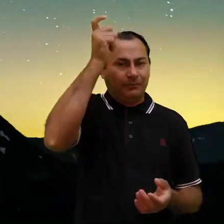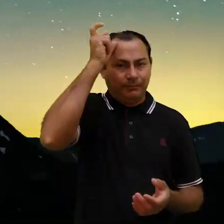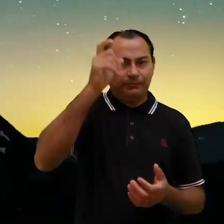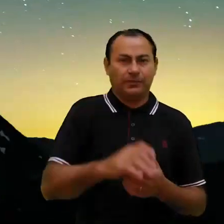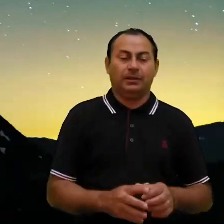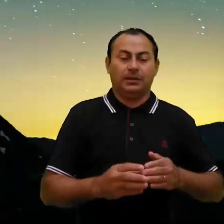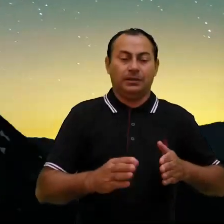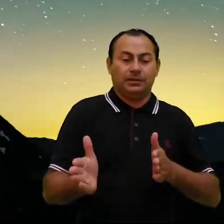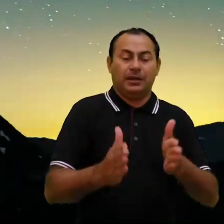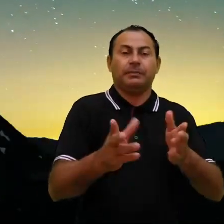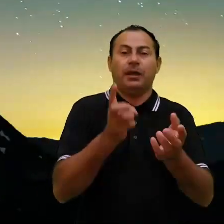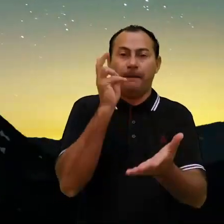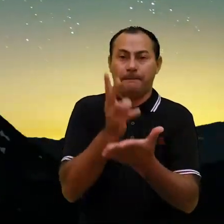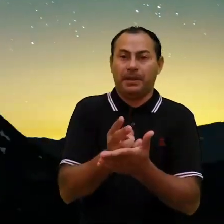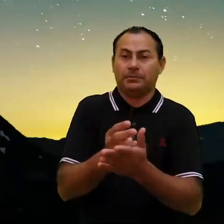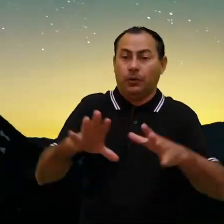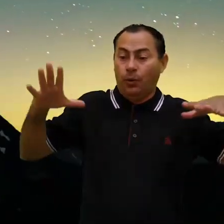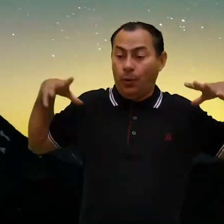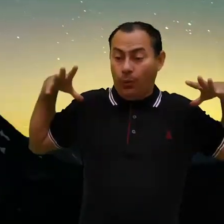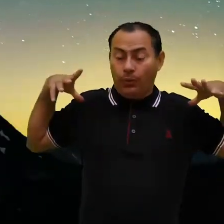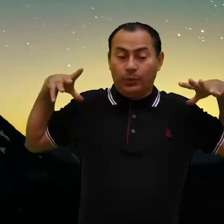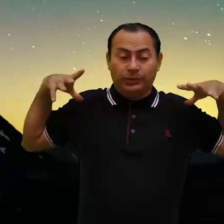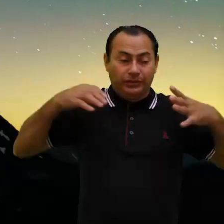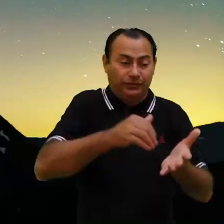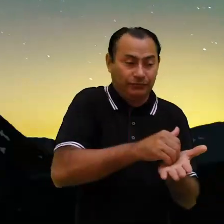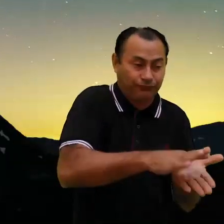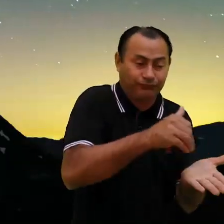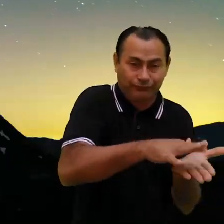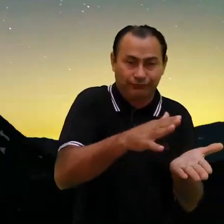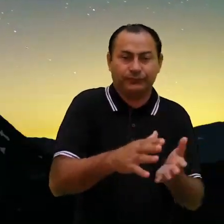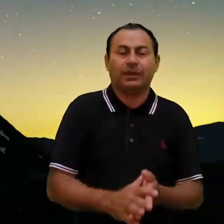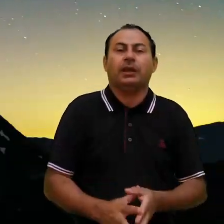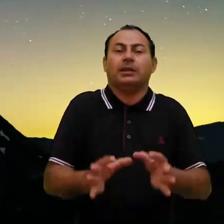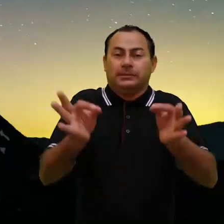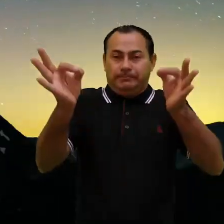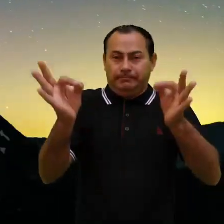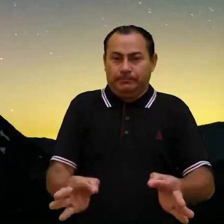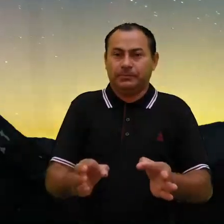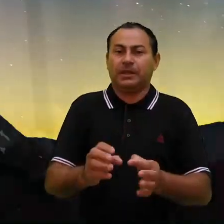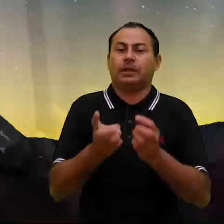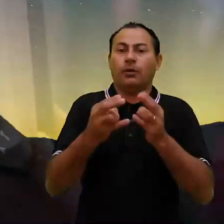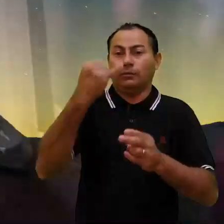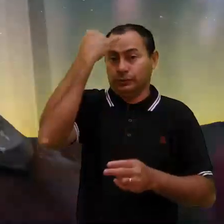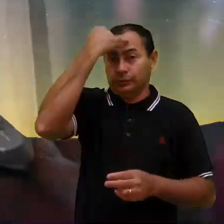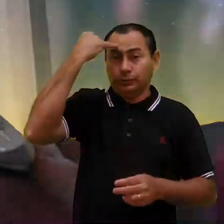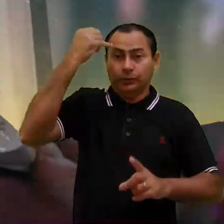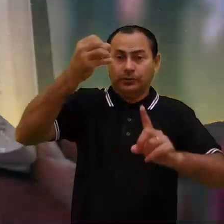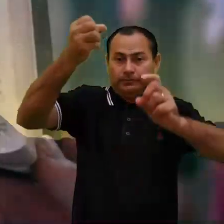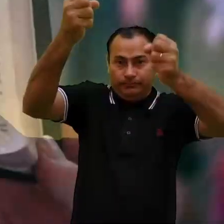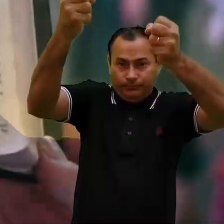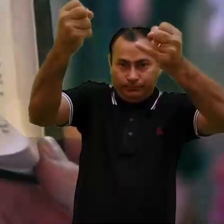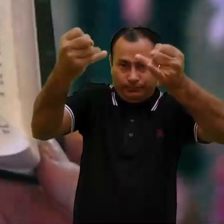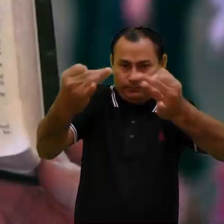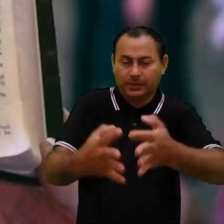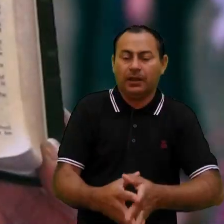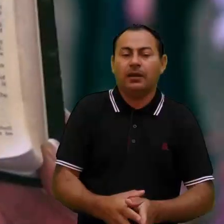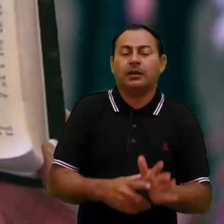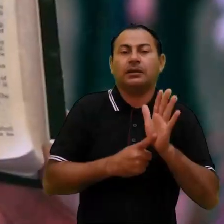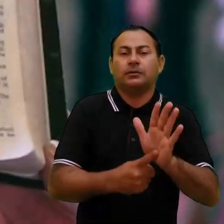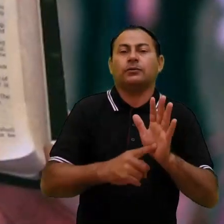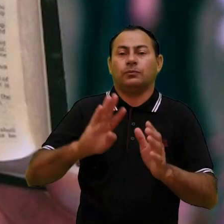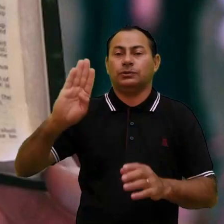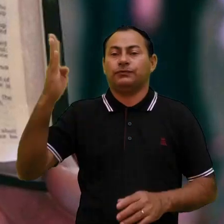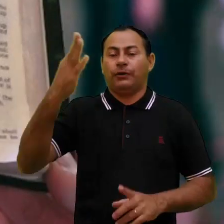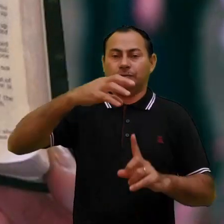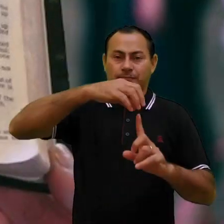Este destino é o mesmo que os anjos caídos tiveram. Foi exatamente assim que Judas descreveu os falsos